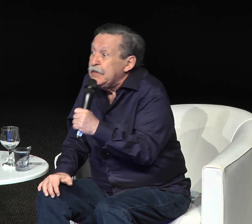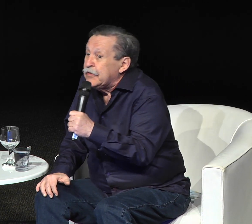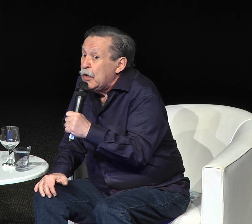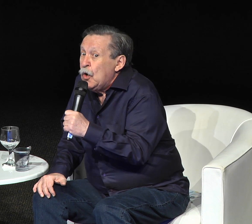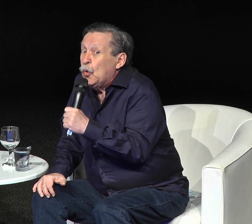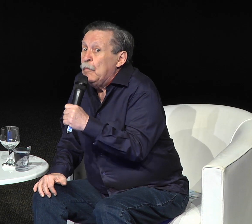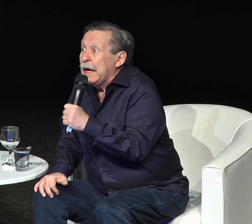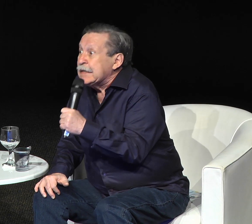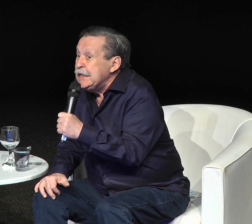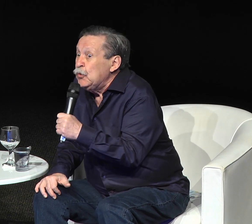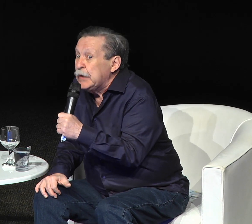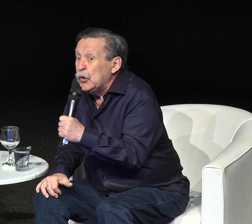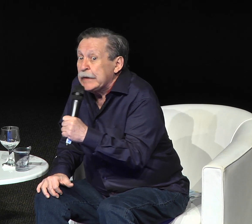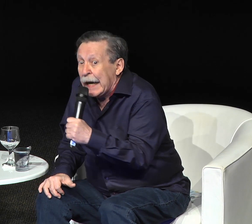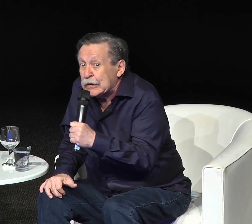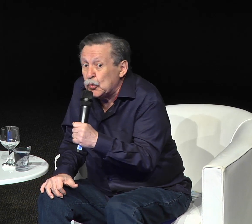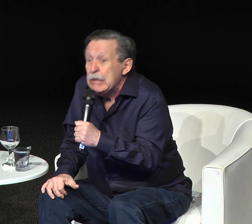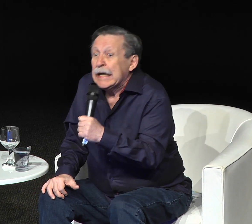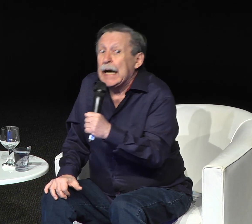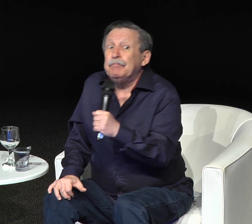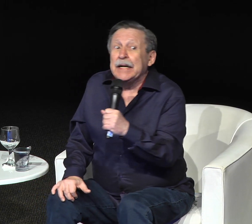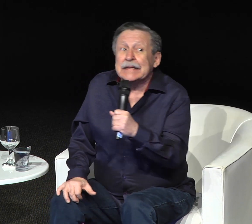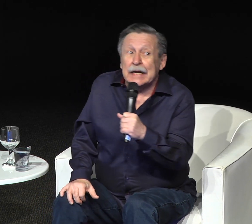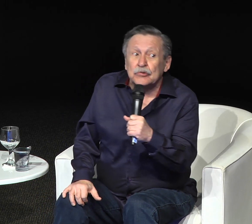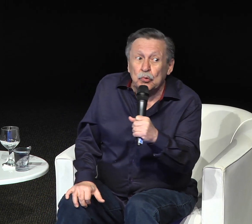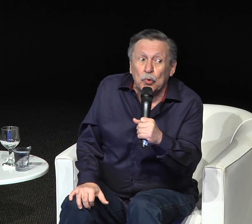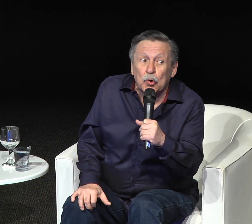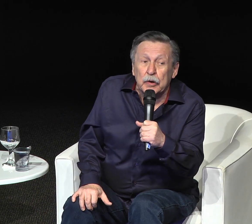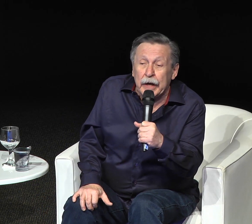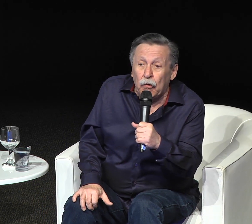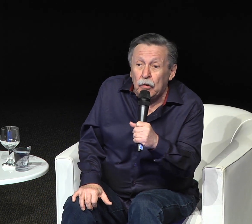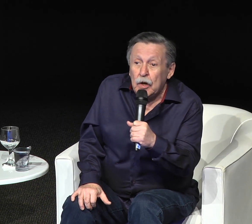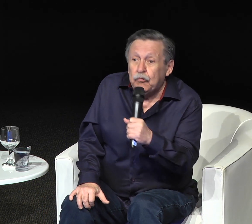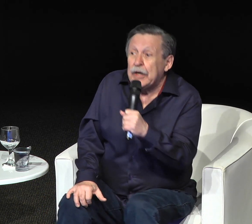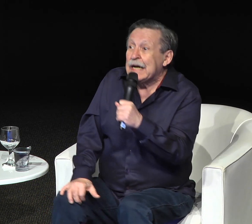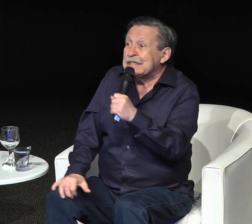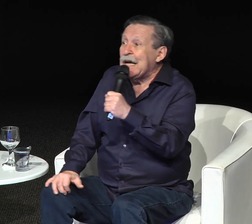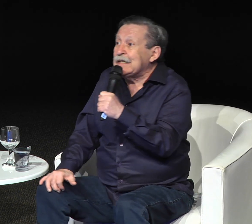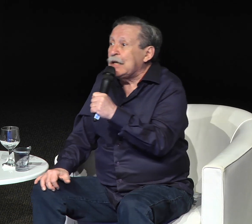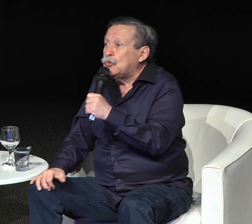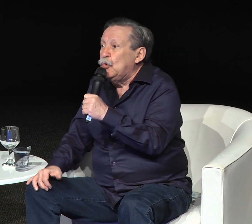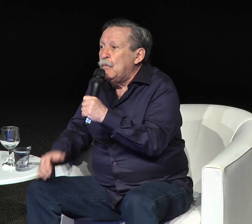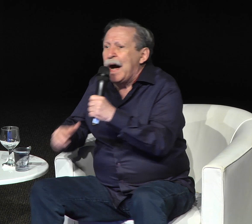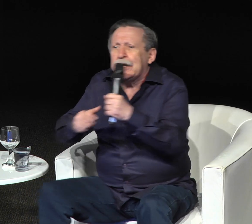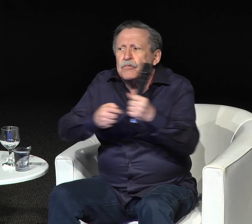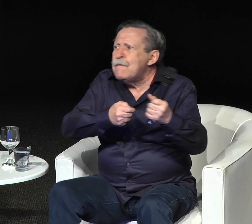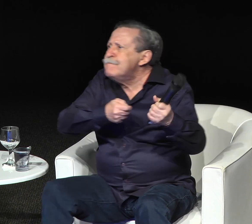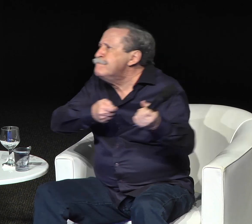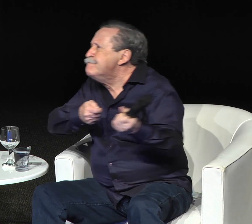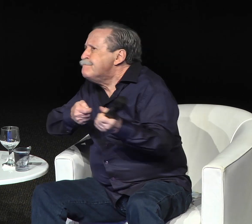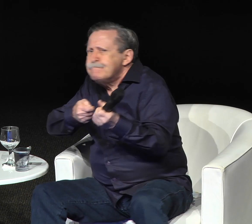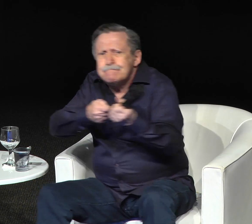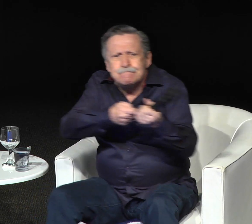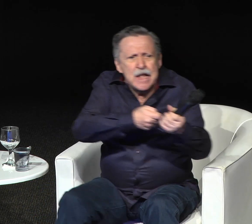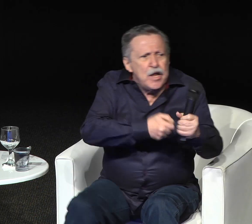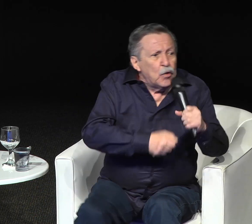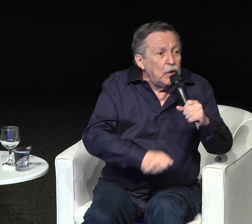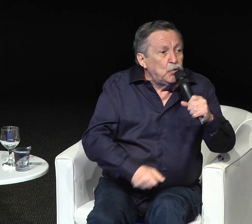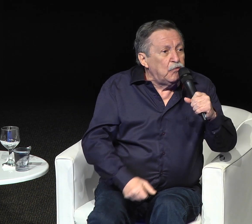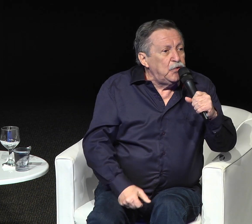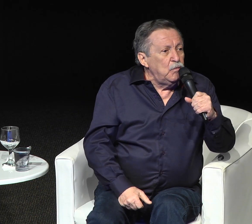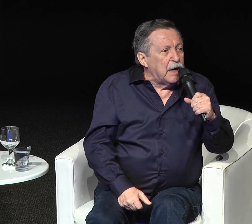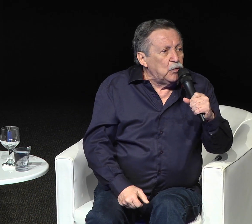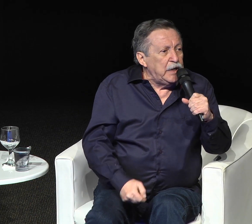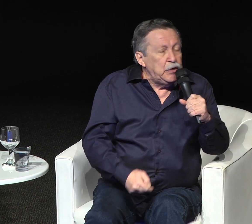certa vez, o Martinho Deodato, capataz do coronel, foi caçar tatu no mato.